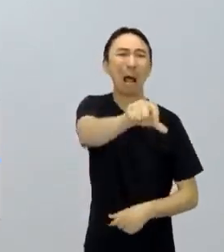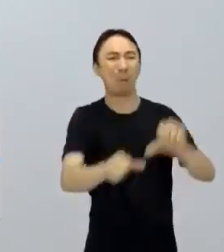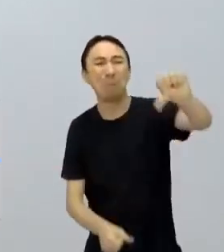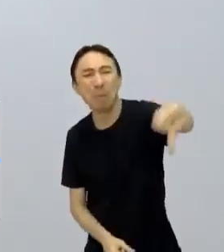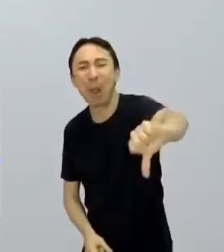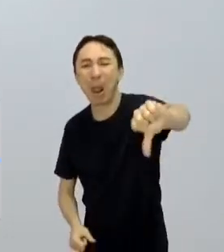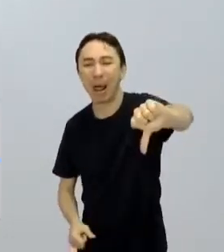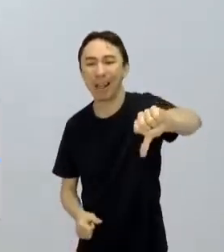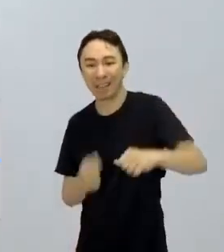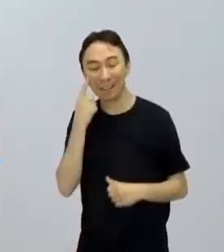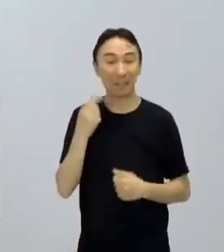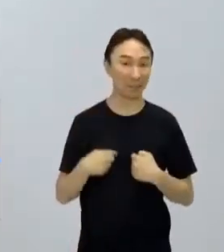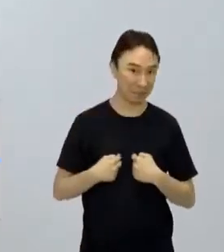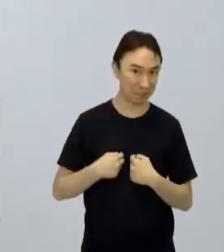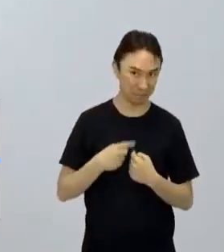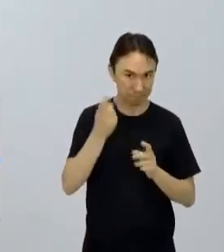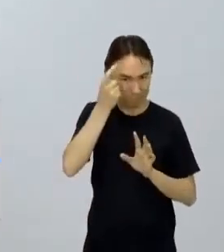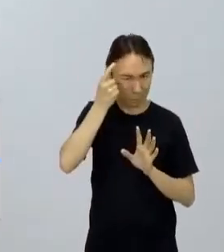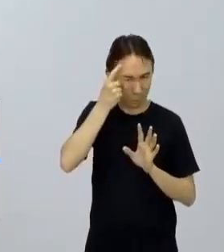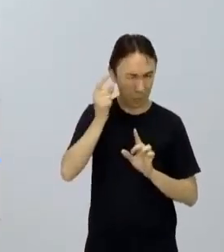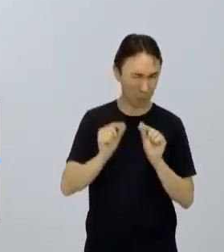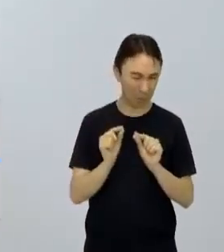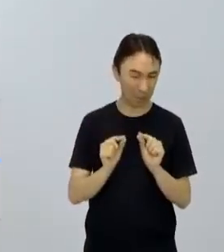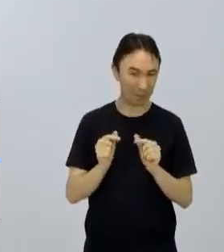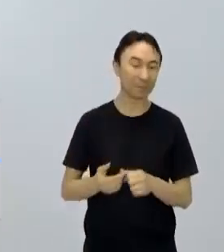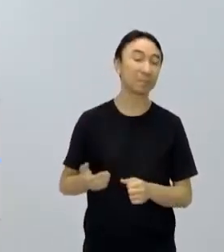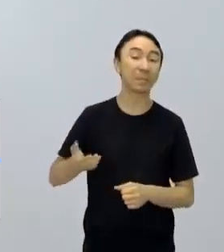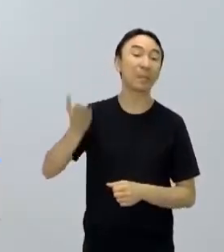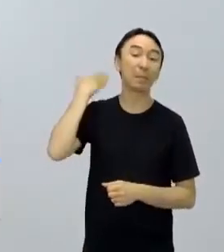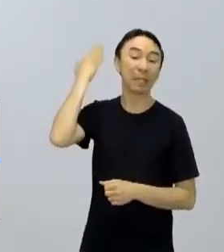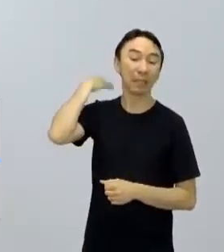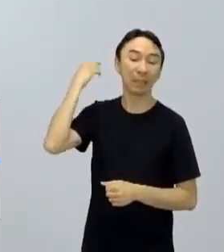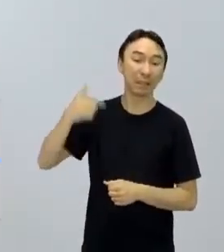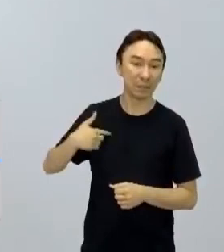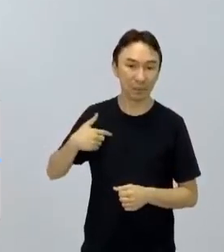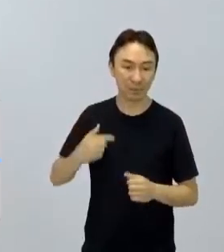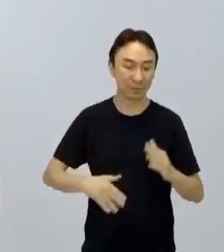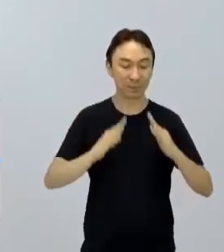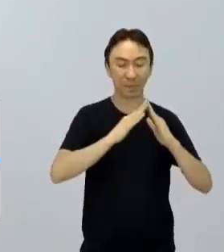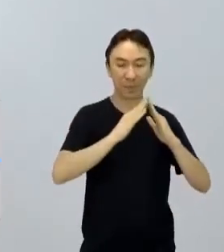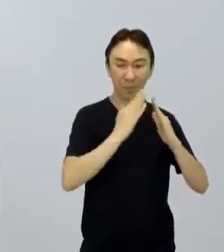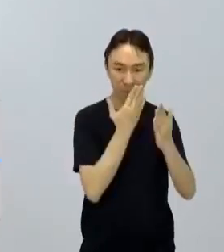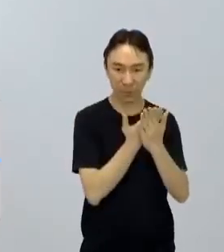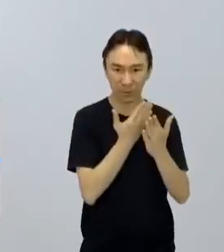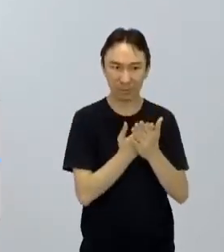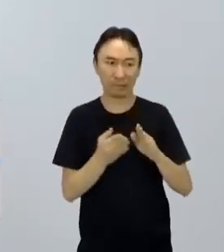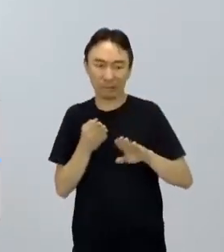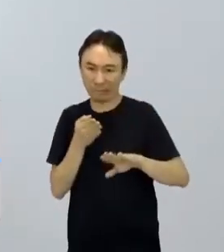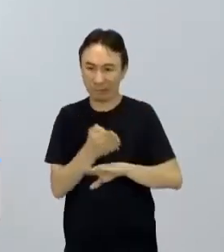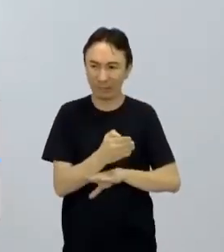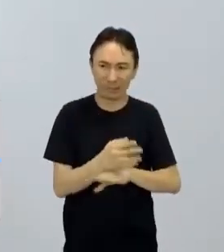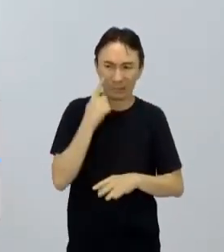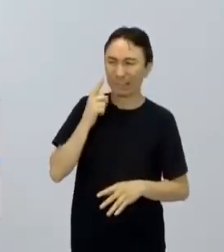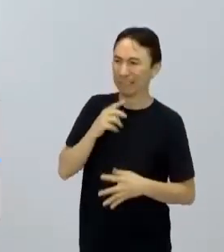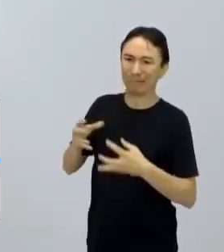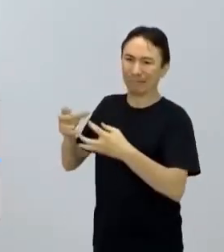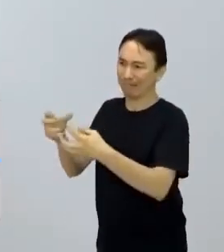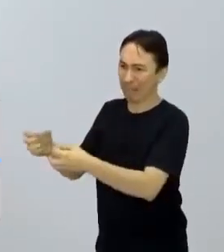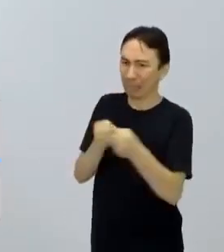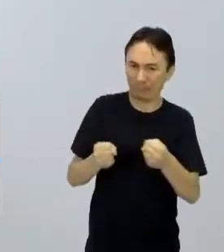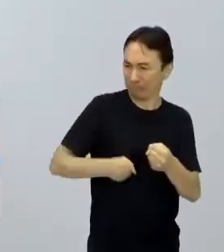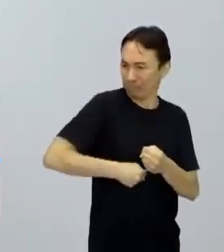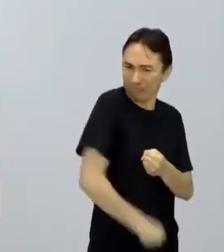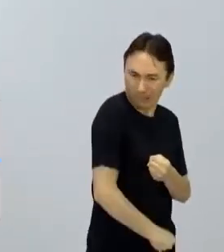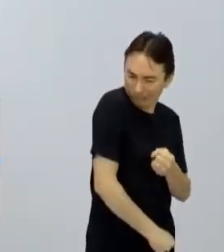uma época, e eu acho que o professor Magno também, que a gente ia para a escola e ninguém perguntava se a gente queria tomar vacina, O cara segurava a gente pelo braço, pegava um revolvinho